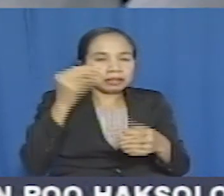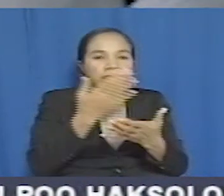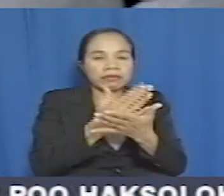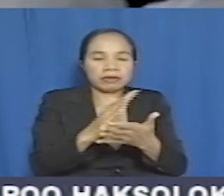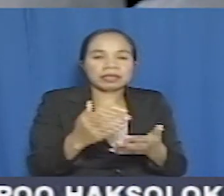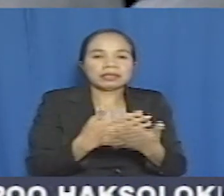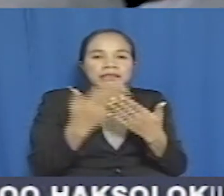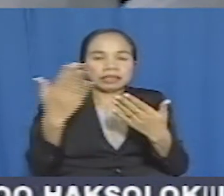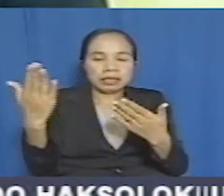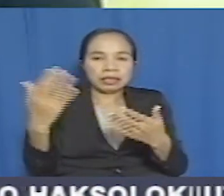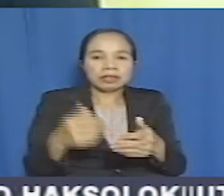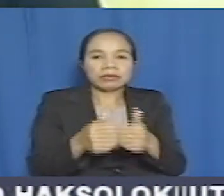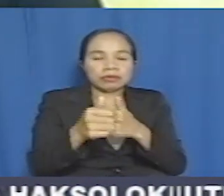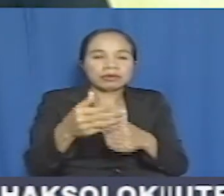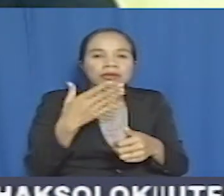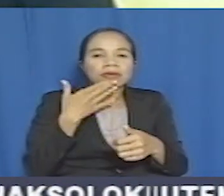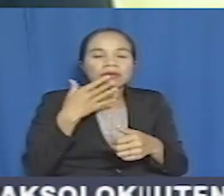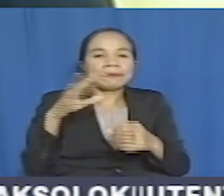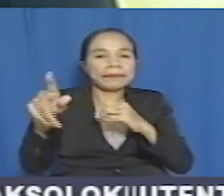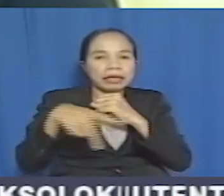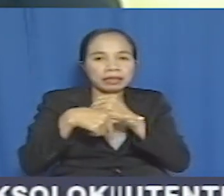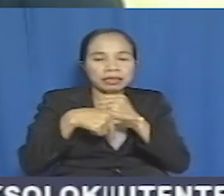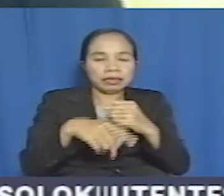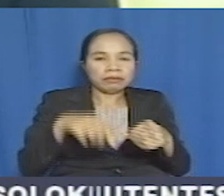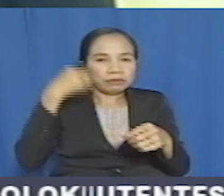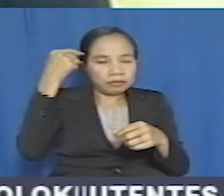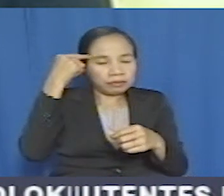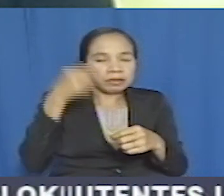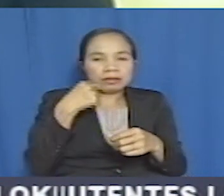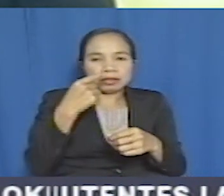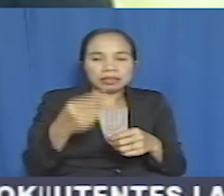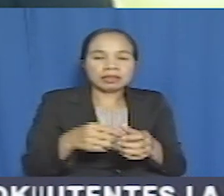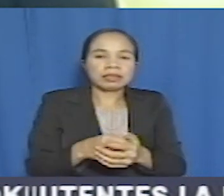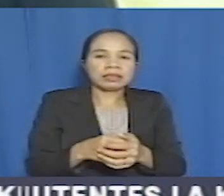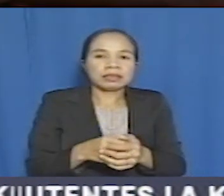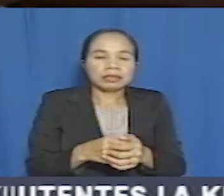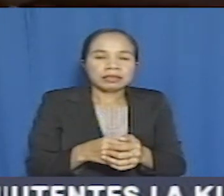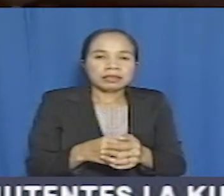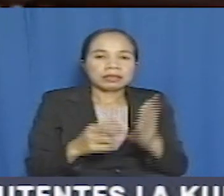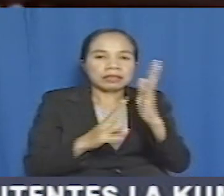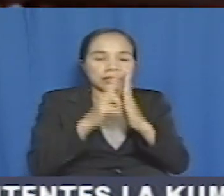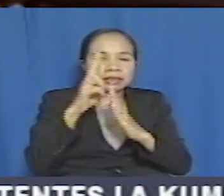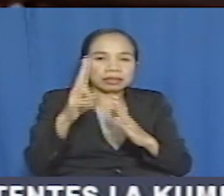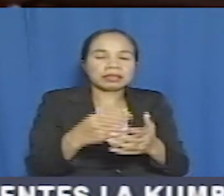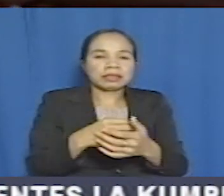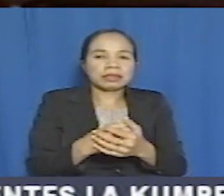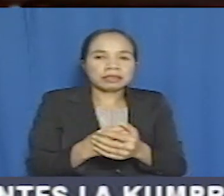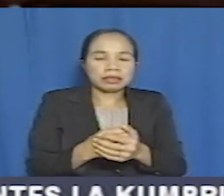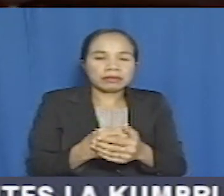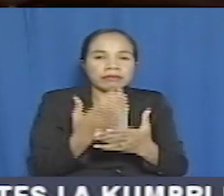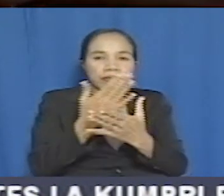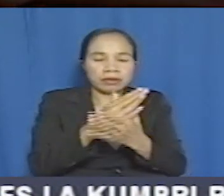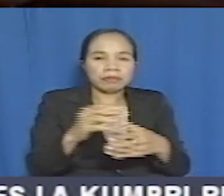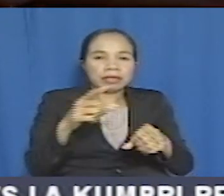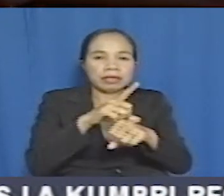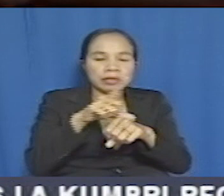distribui set-up box tuir cor partido. Governante informa set-up box, né? Distribui a autoridade local Sira,